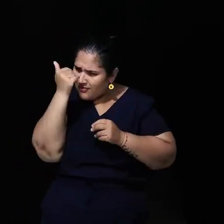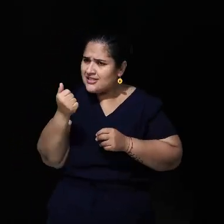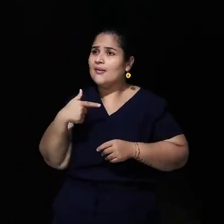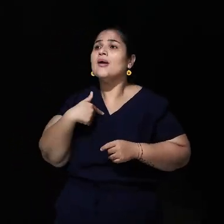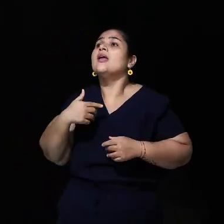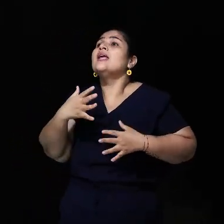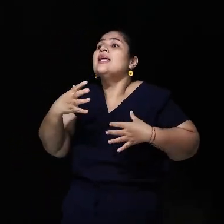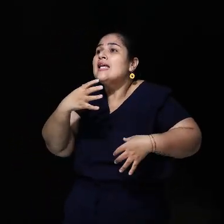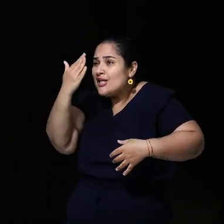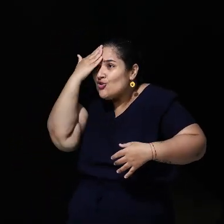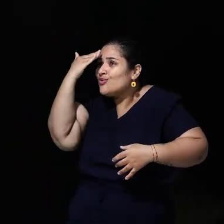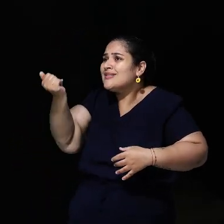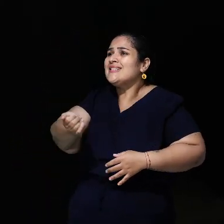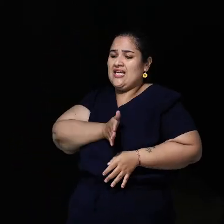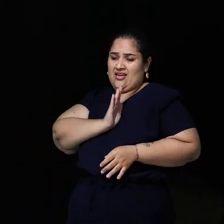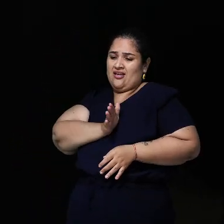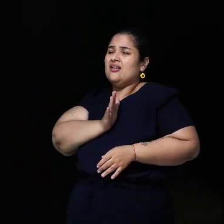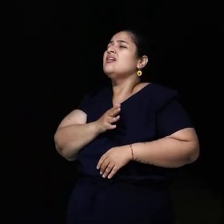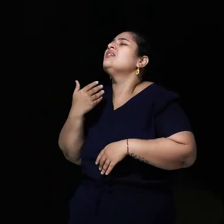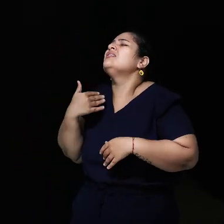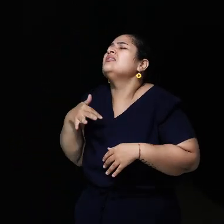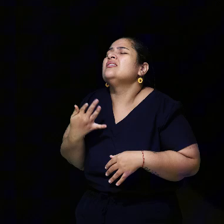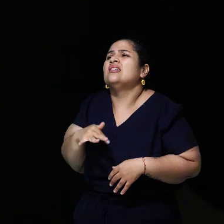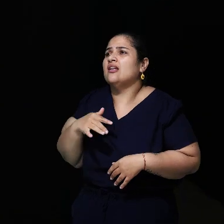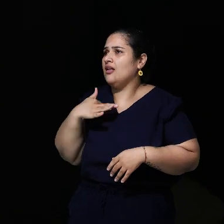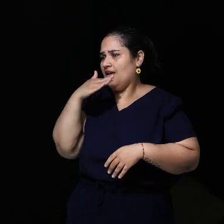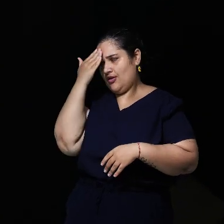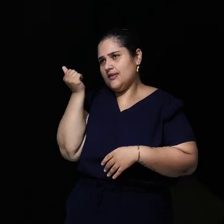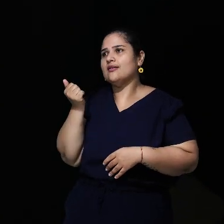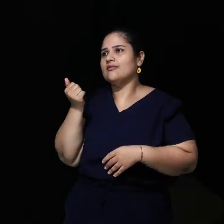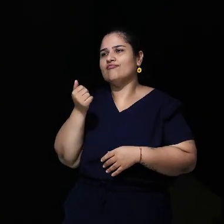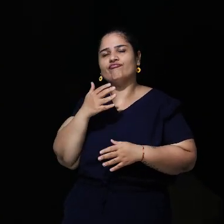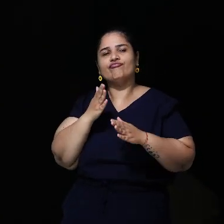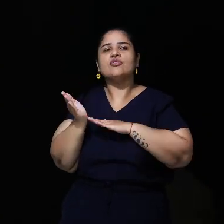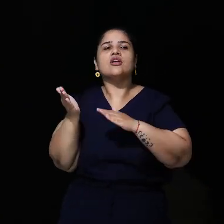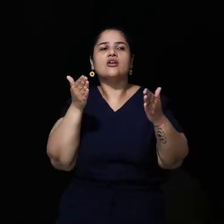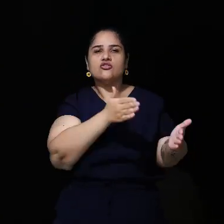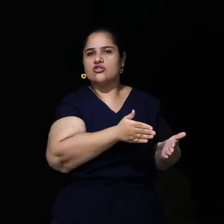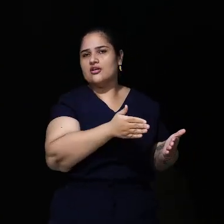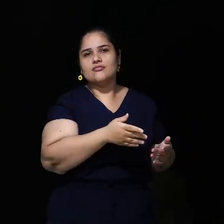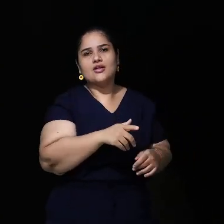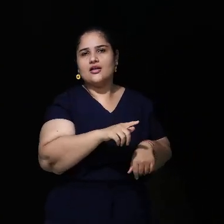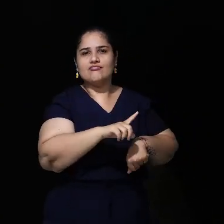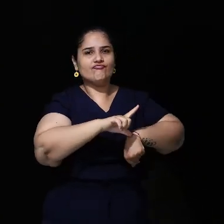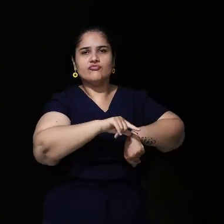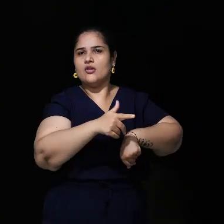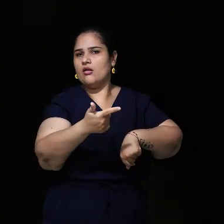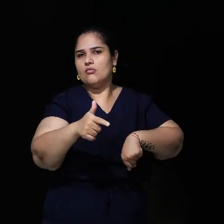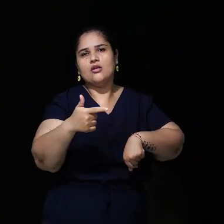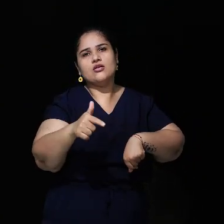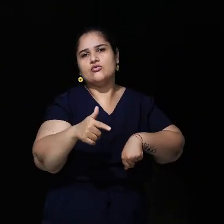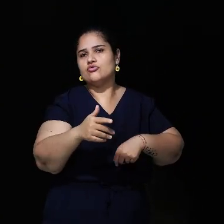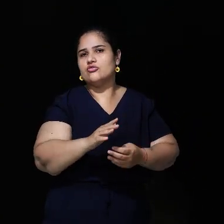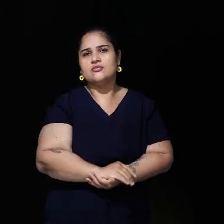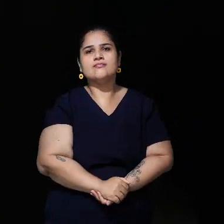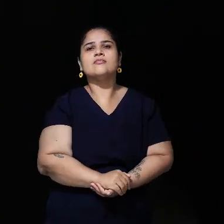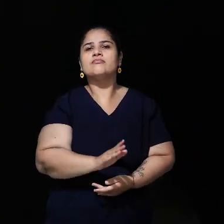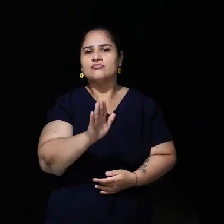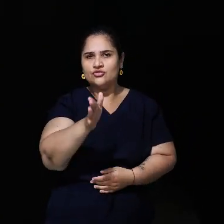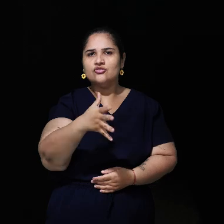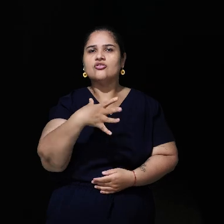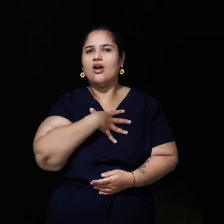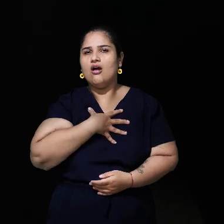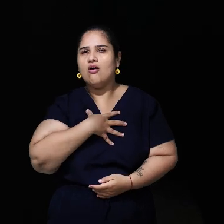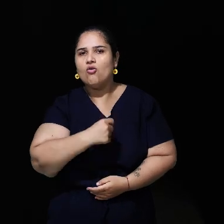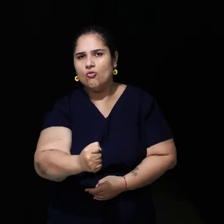insuportável. E tá aí, né? Chegou lá, não deu tempo. Ele me avisou e por